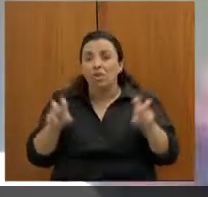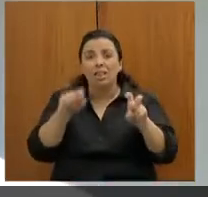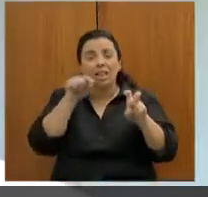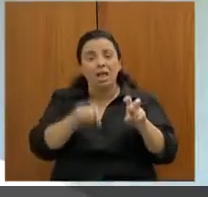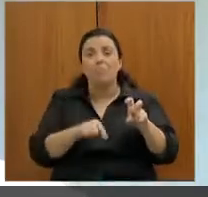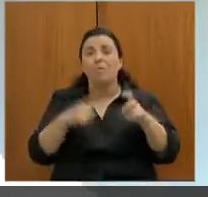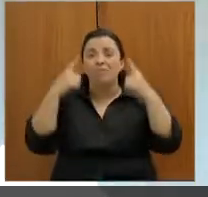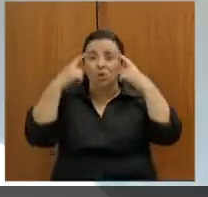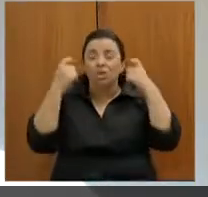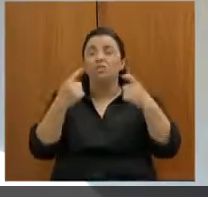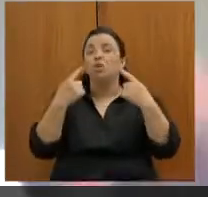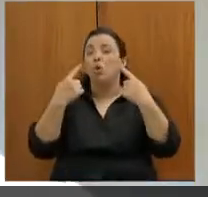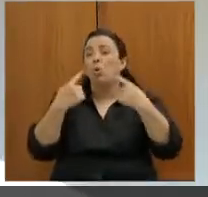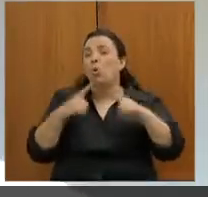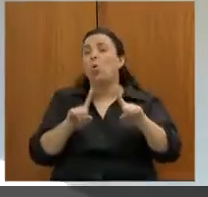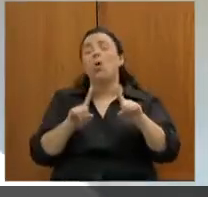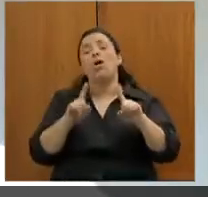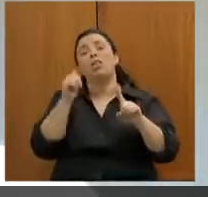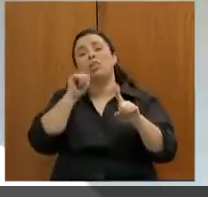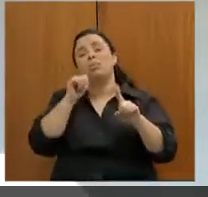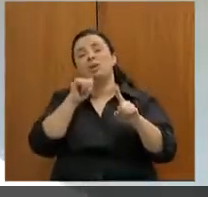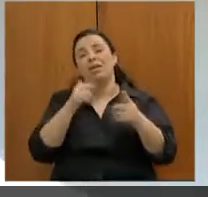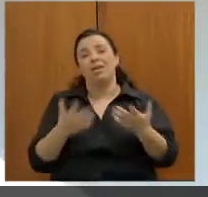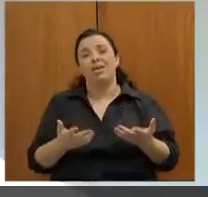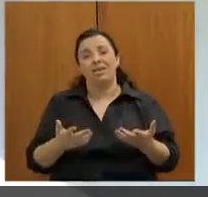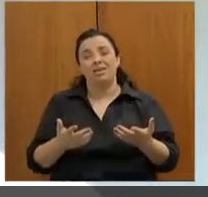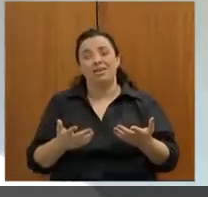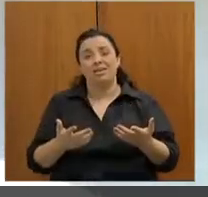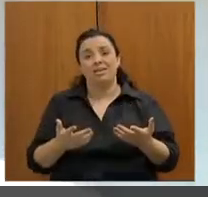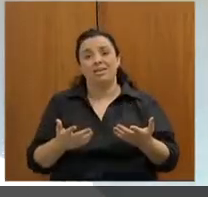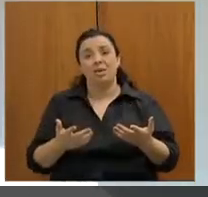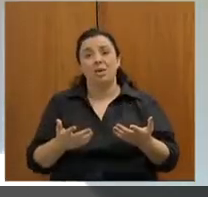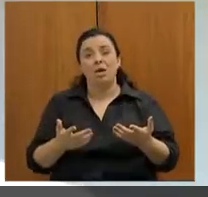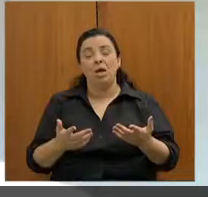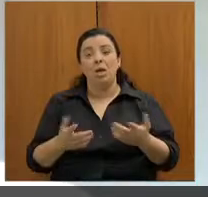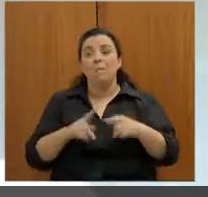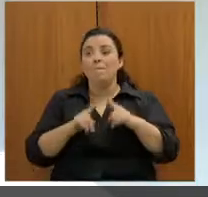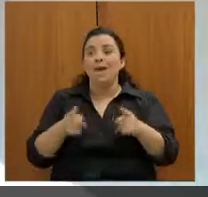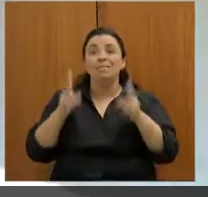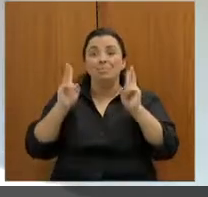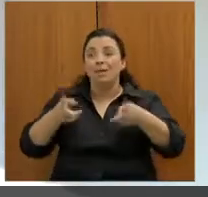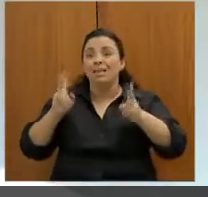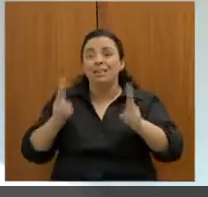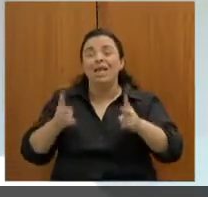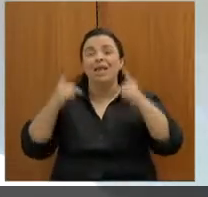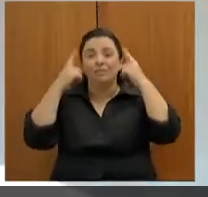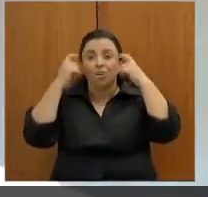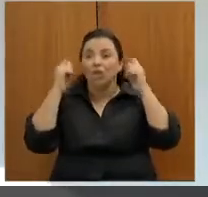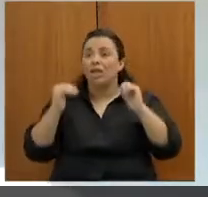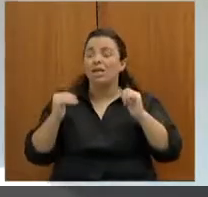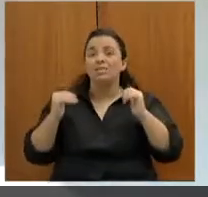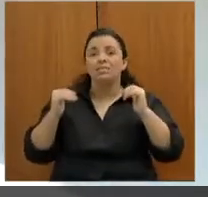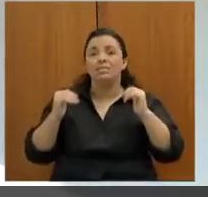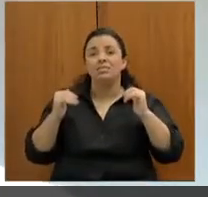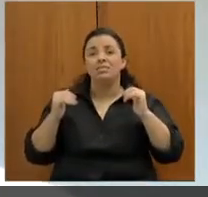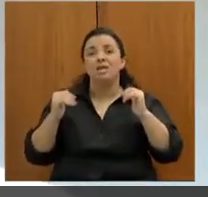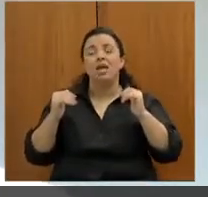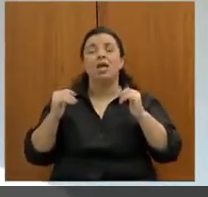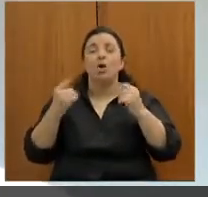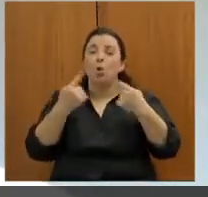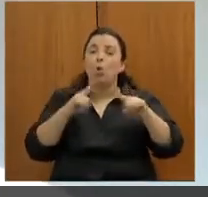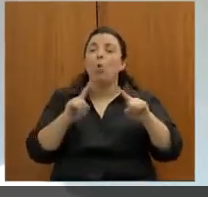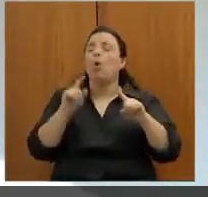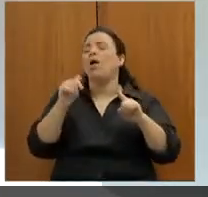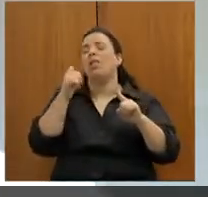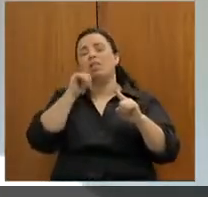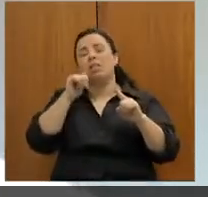permanecer o estático os homens mandando controlando o homem à presidência o meu governo homem com presidente de